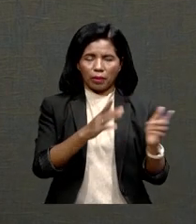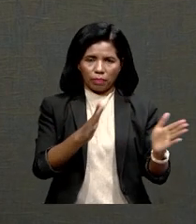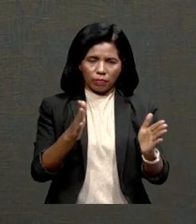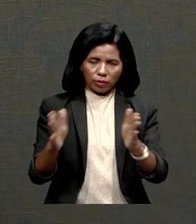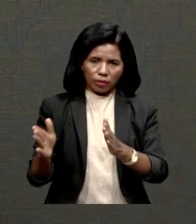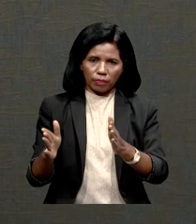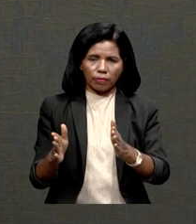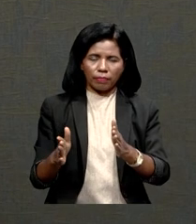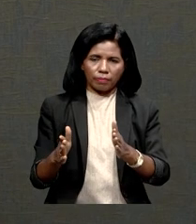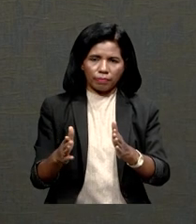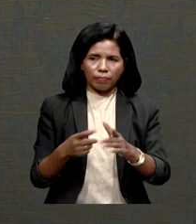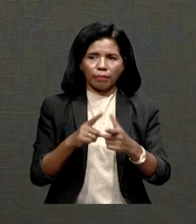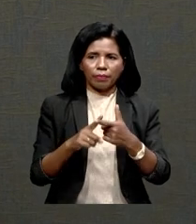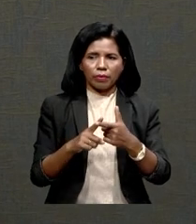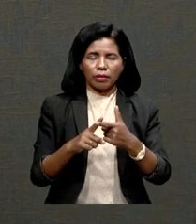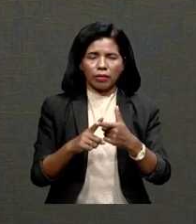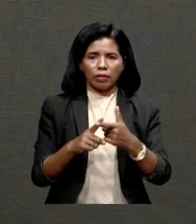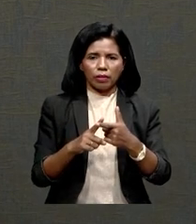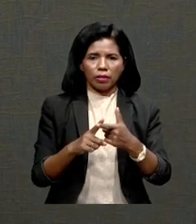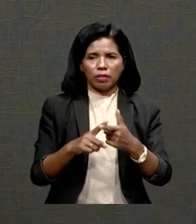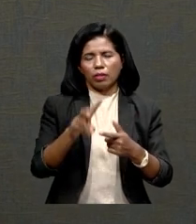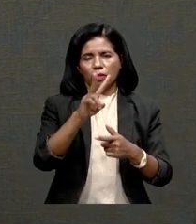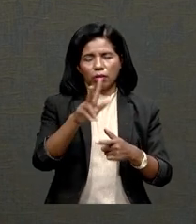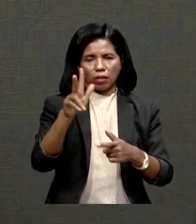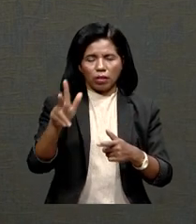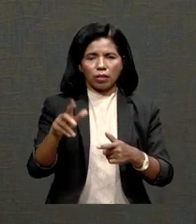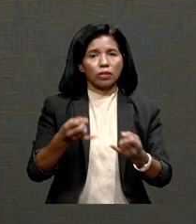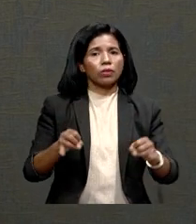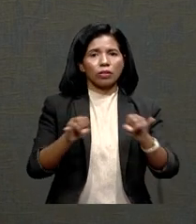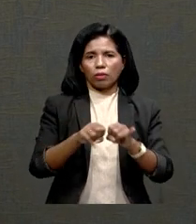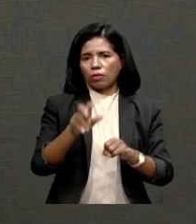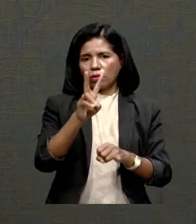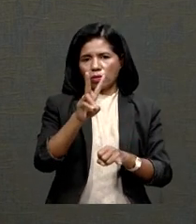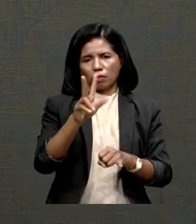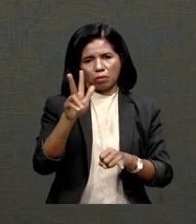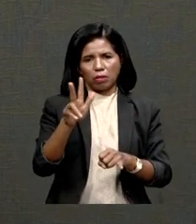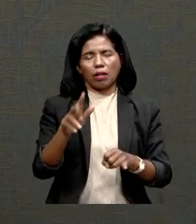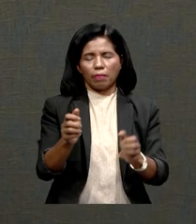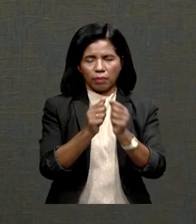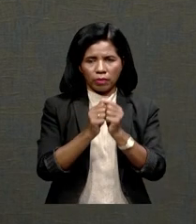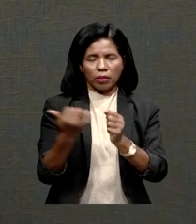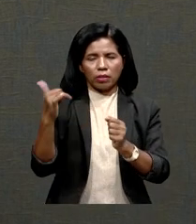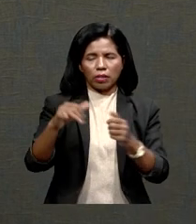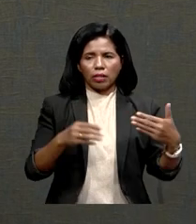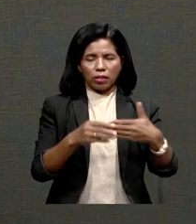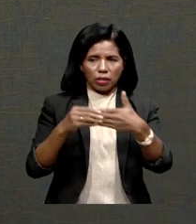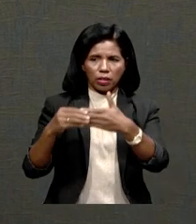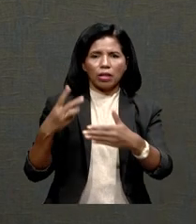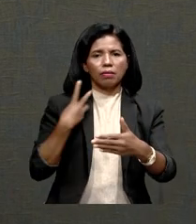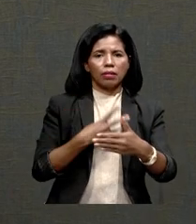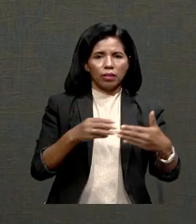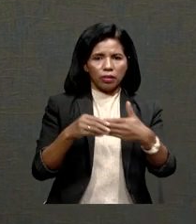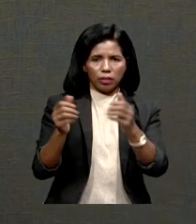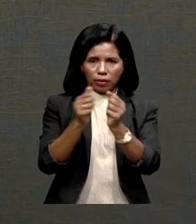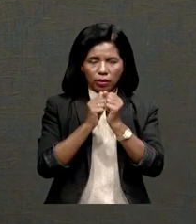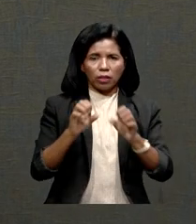bem que são todo lugar lá muito. Se a organizamos lá, organizamos-lo,